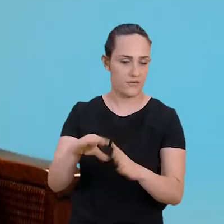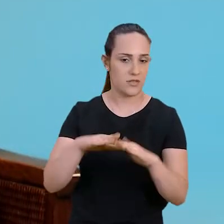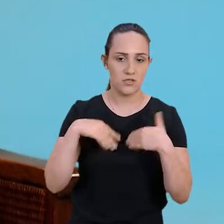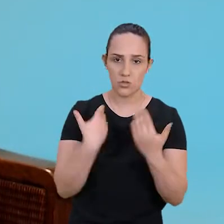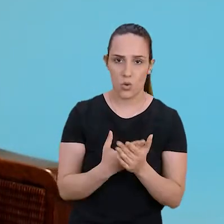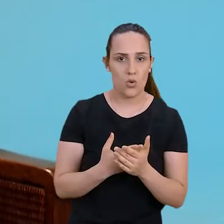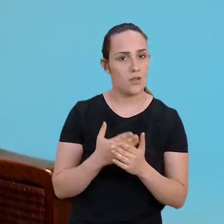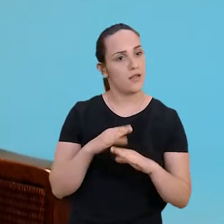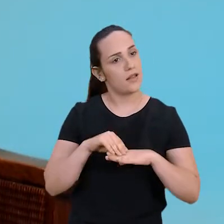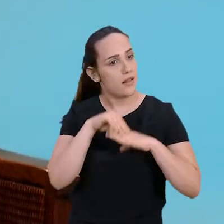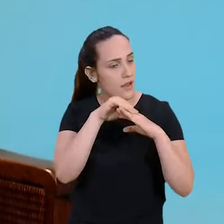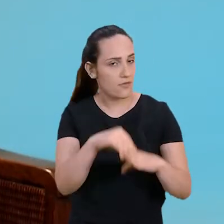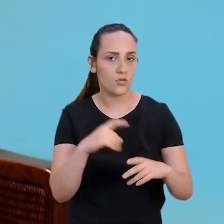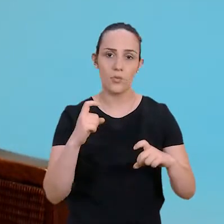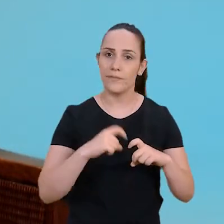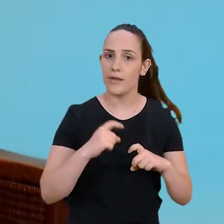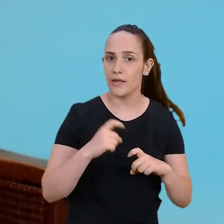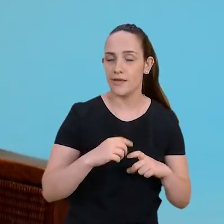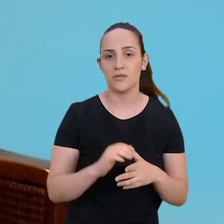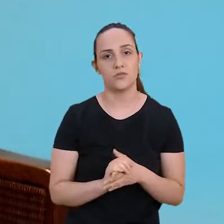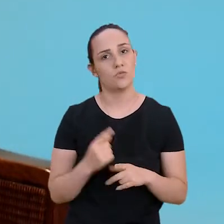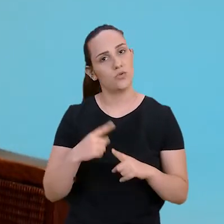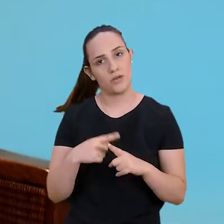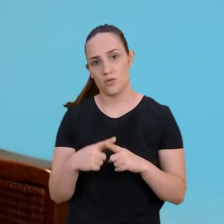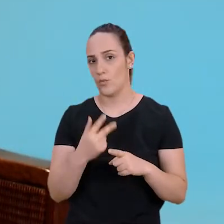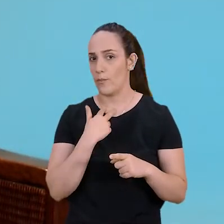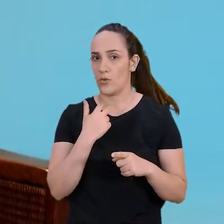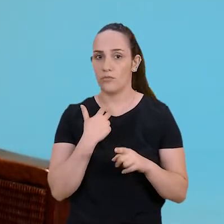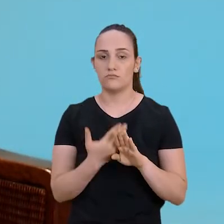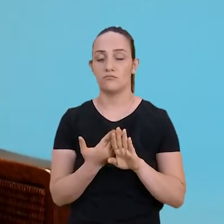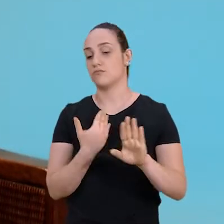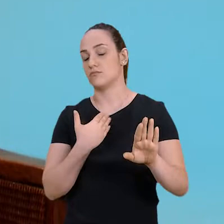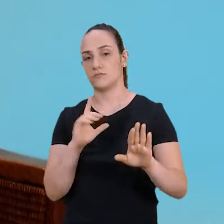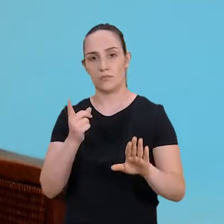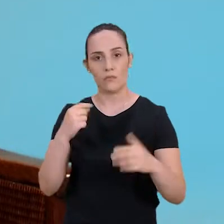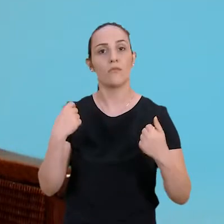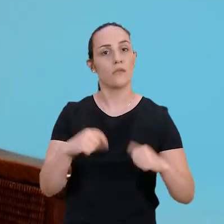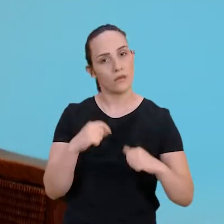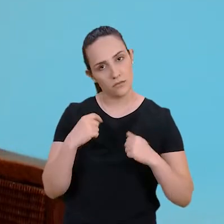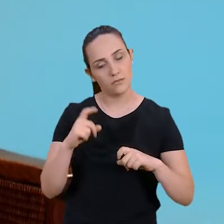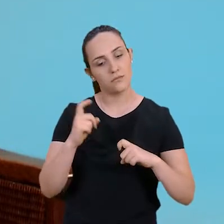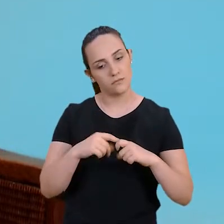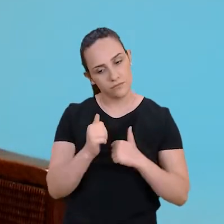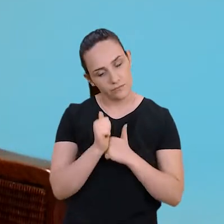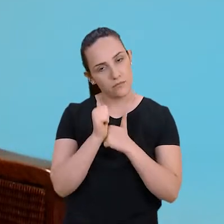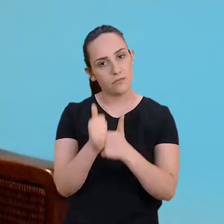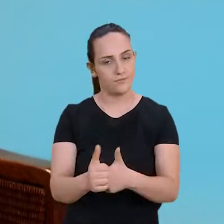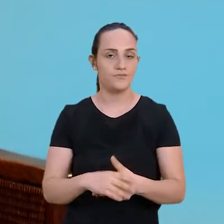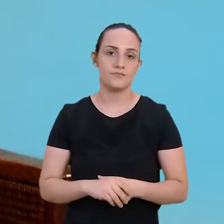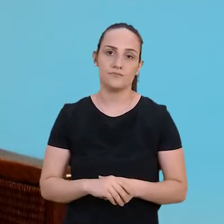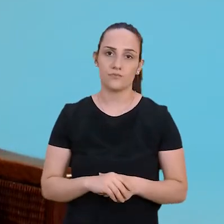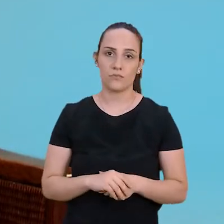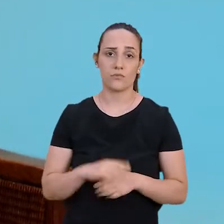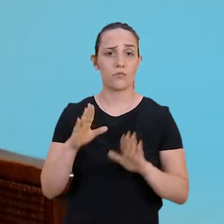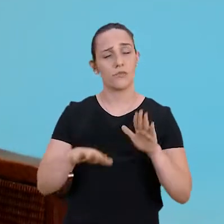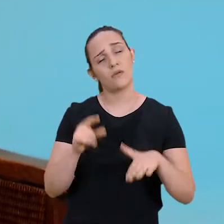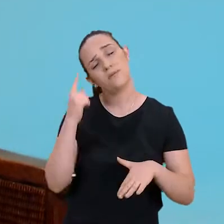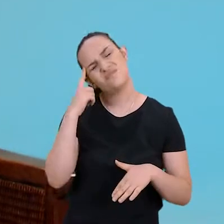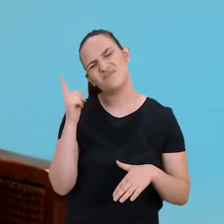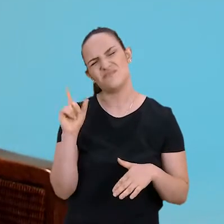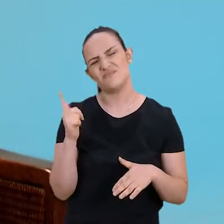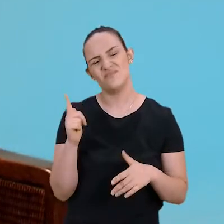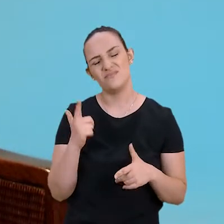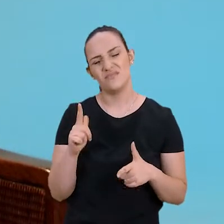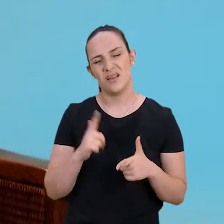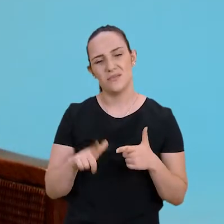e médicos, porque você não pode deixar de levar, não pode deixar de acompanhar, porque no piscar de olho, ali você acha que não tem nada e já